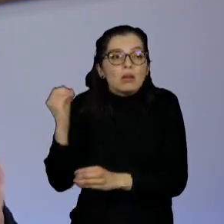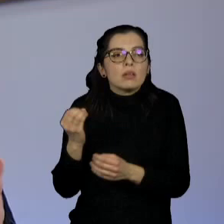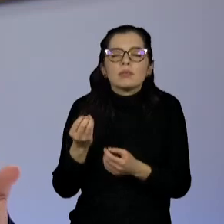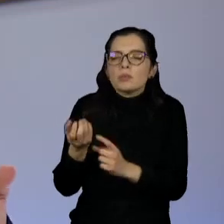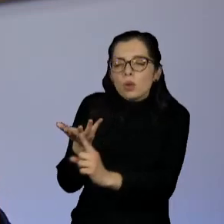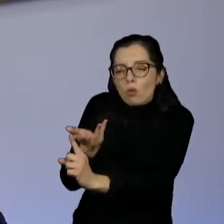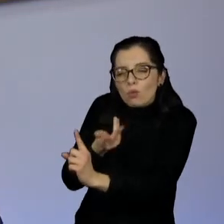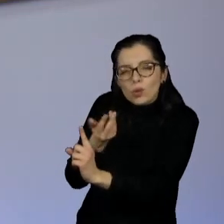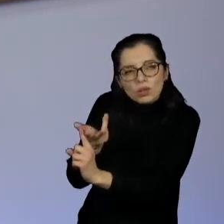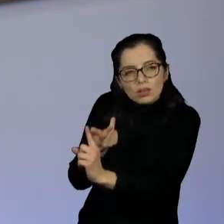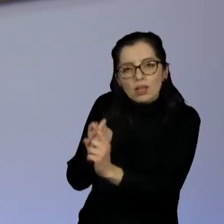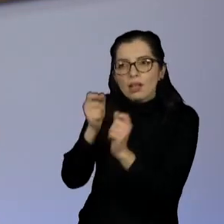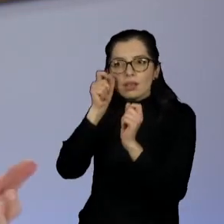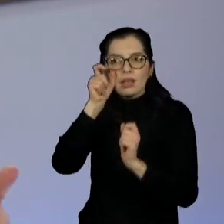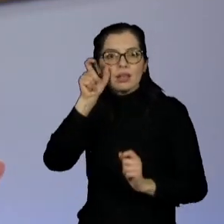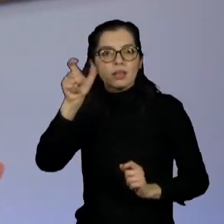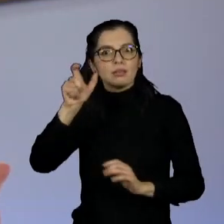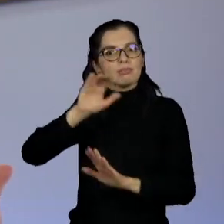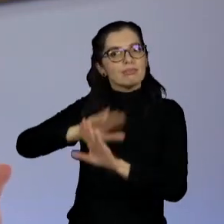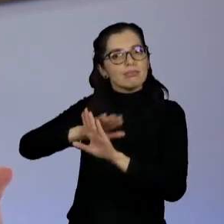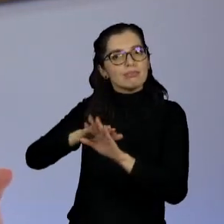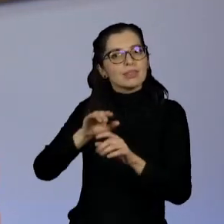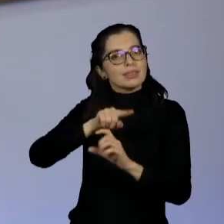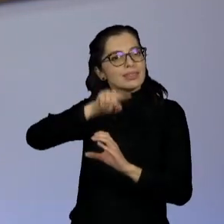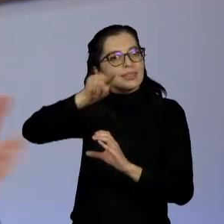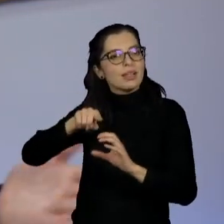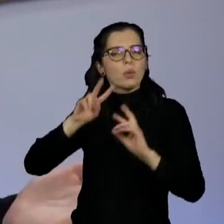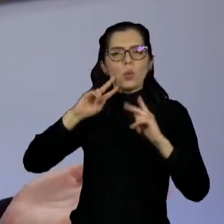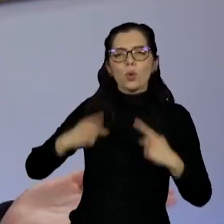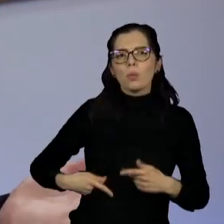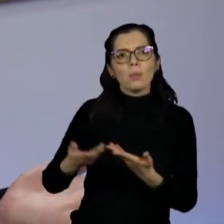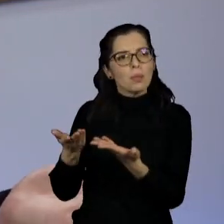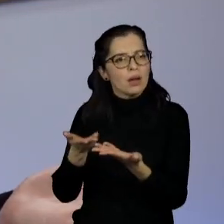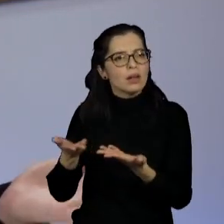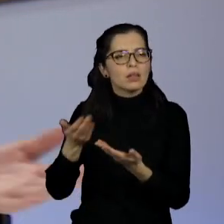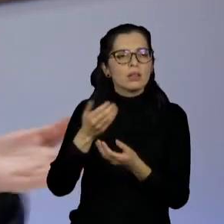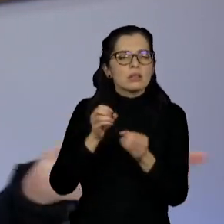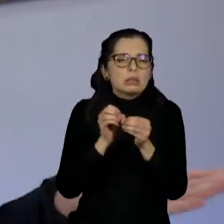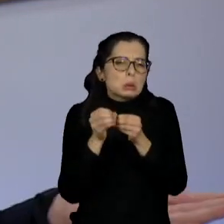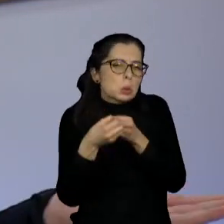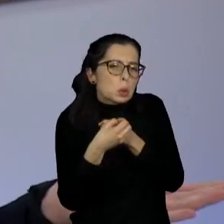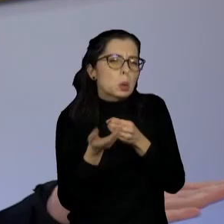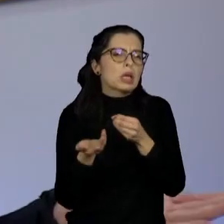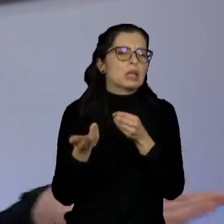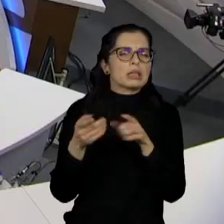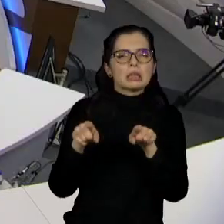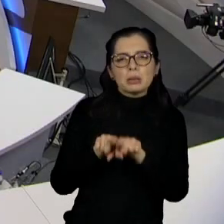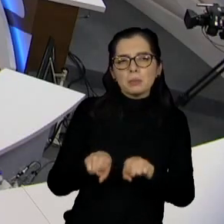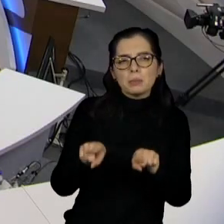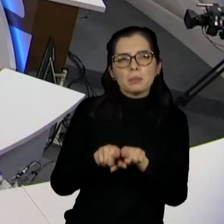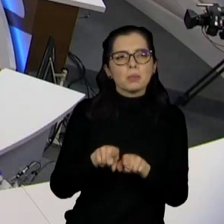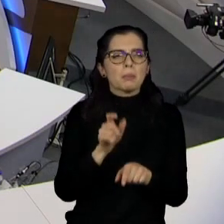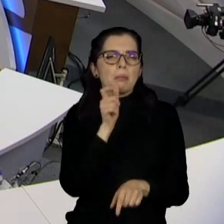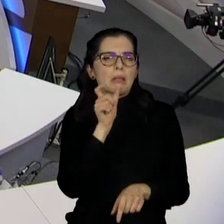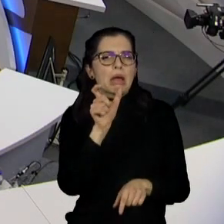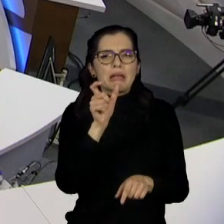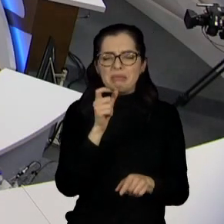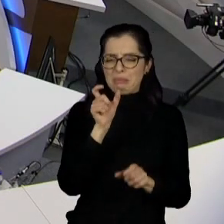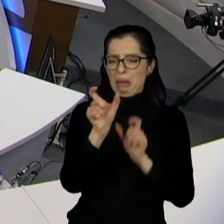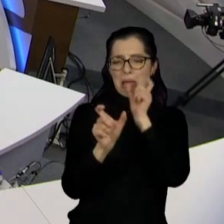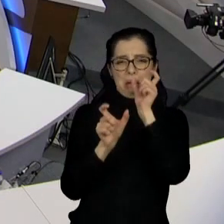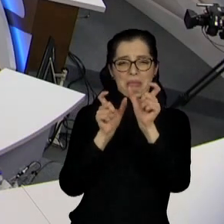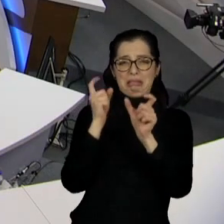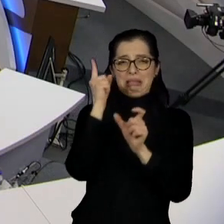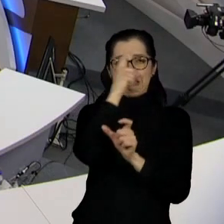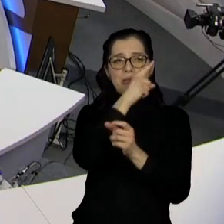pode, por exemplo, apelar para o lado humano, mas se você vai falar de célula, uma hora você vai ter que falar de mitocôndria, por exemplo. Como que faz isso para manter